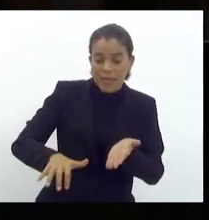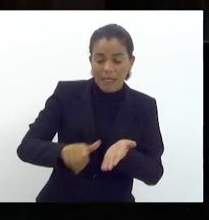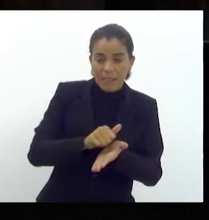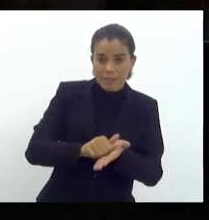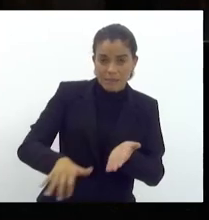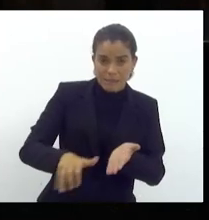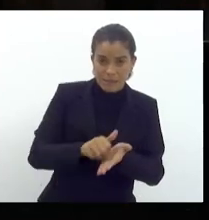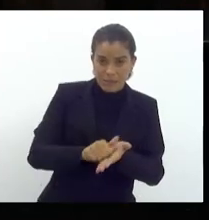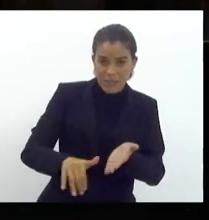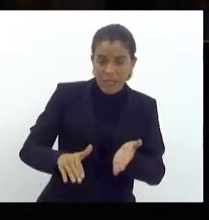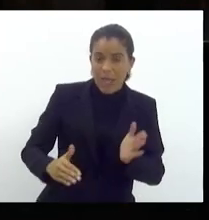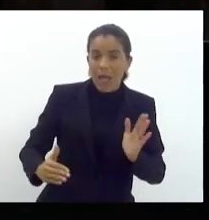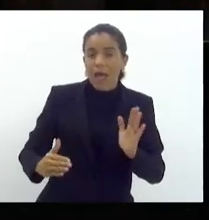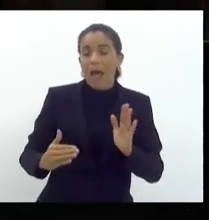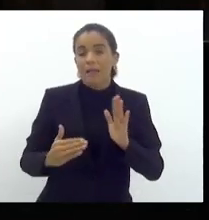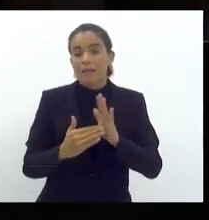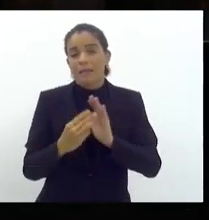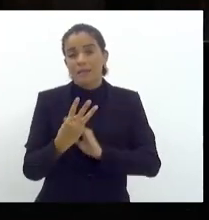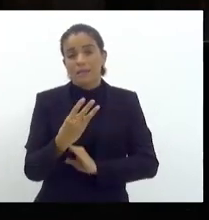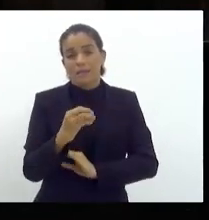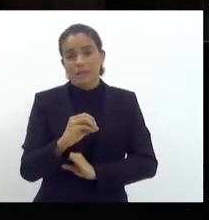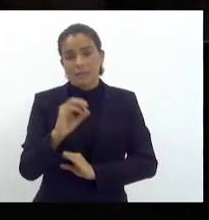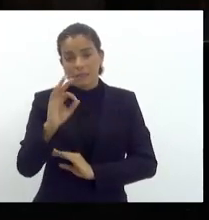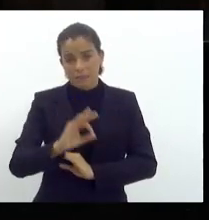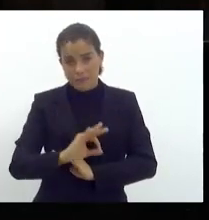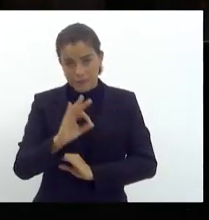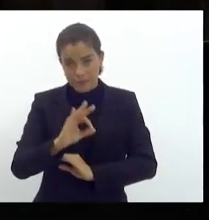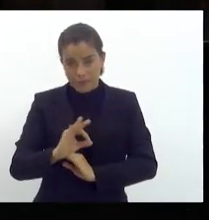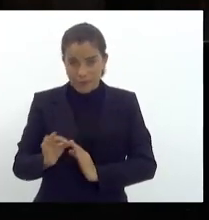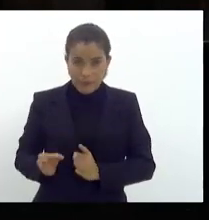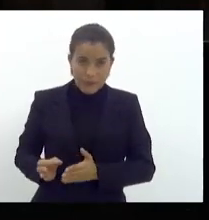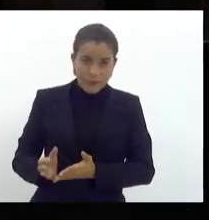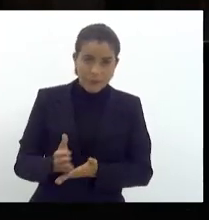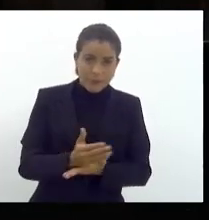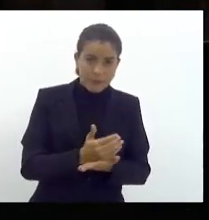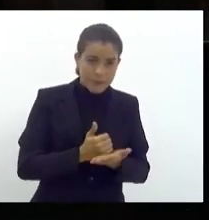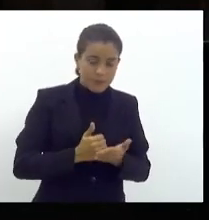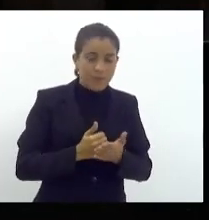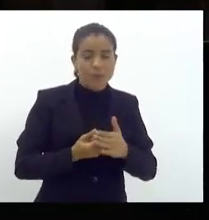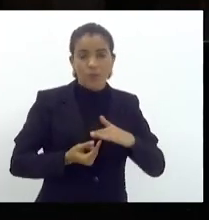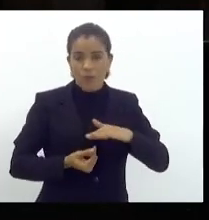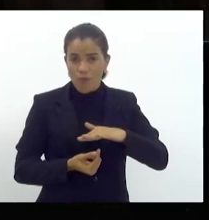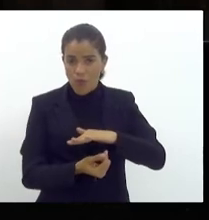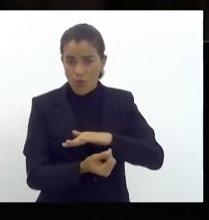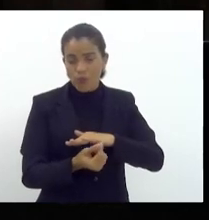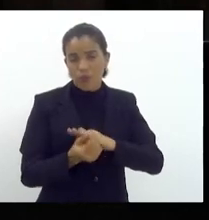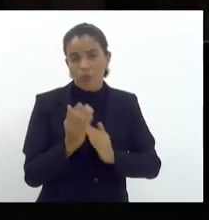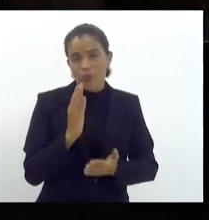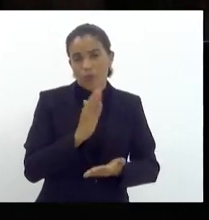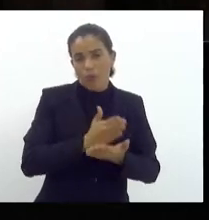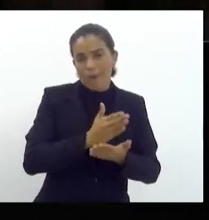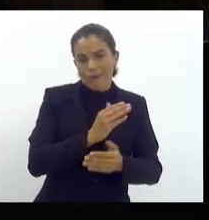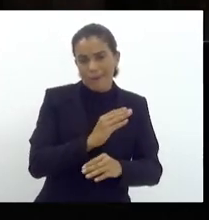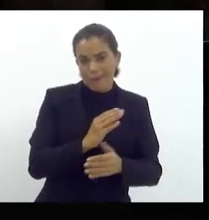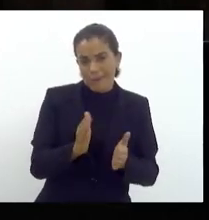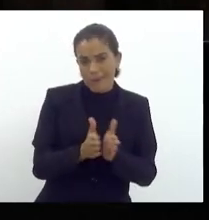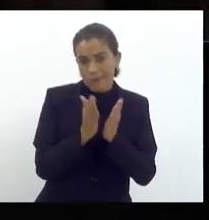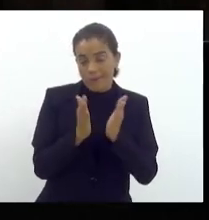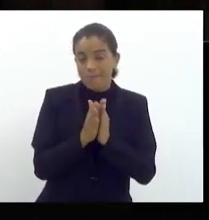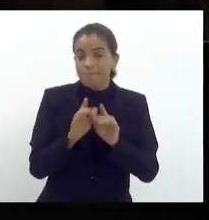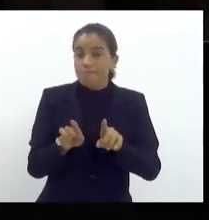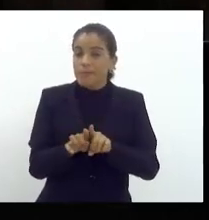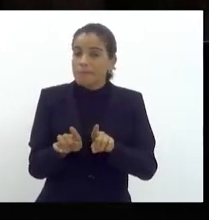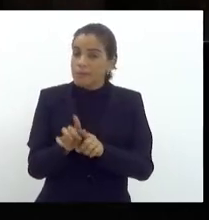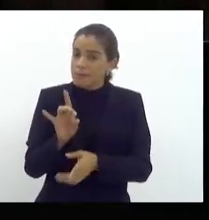pessoal a 30% das receitas do fundo de combate a pobreza Vale lembrar que